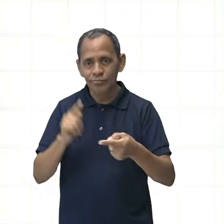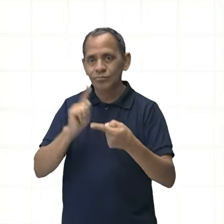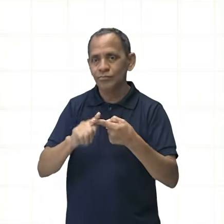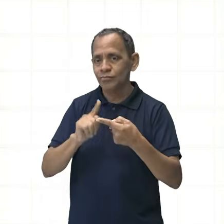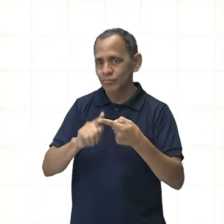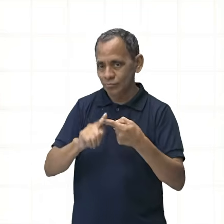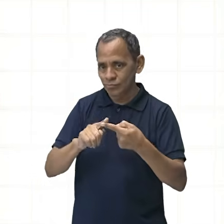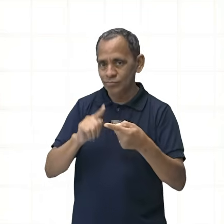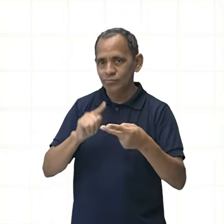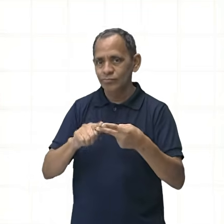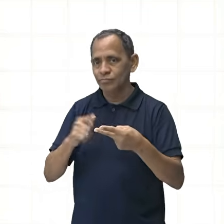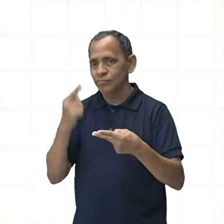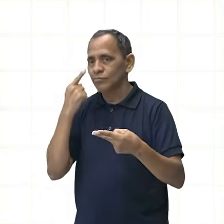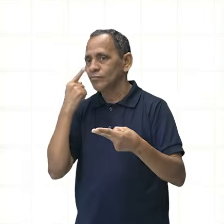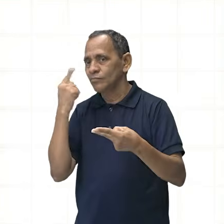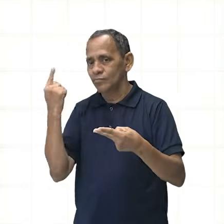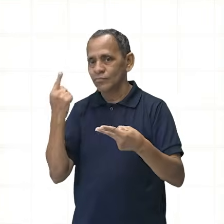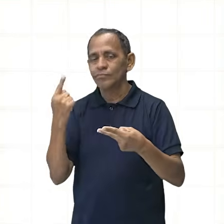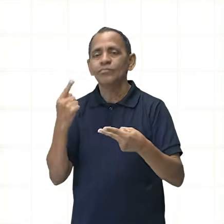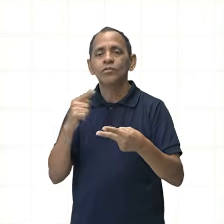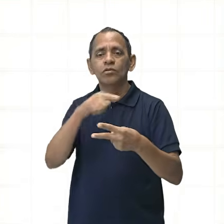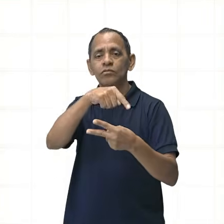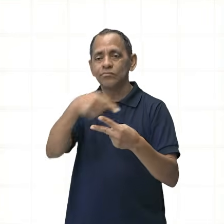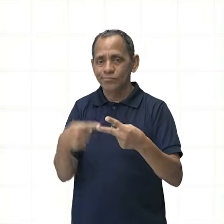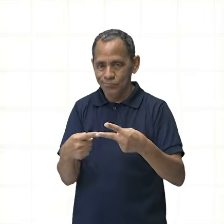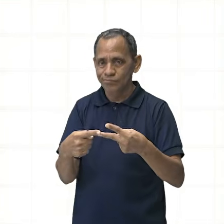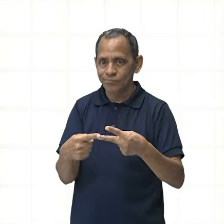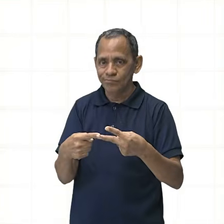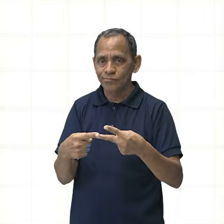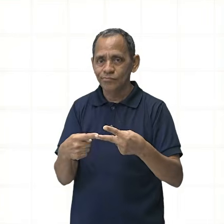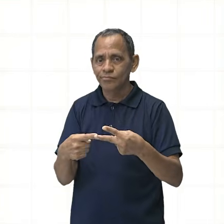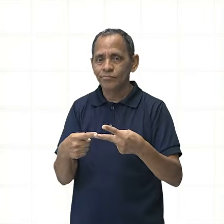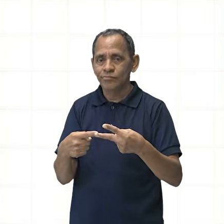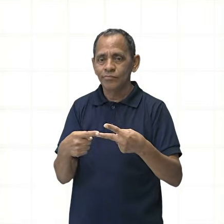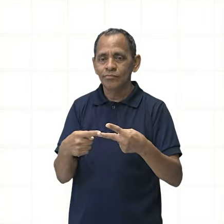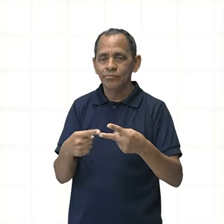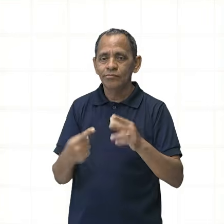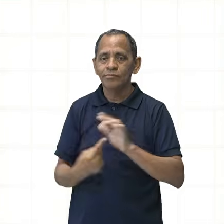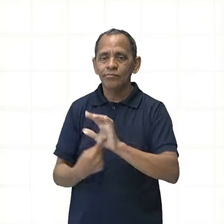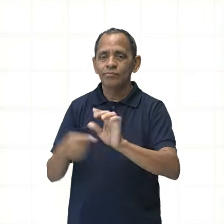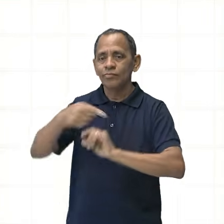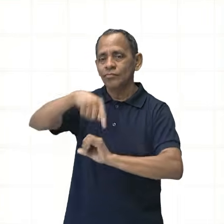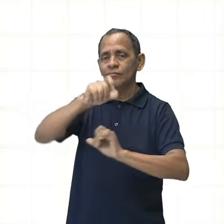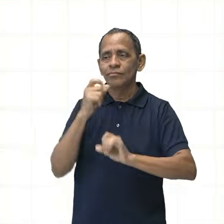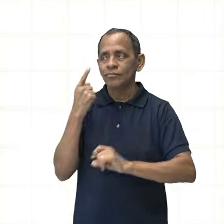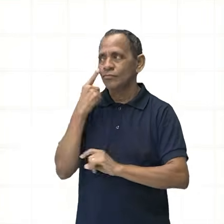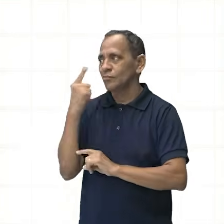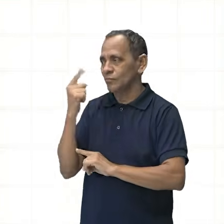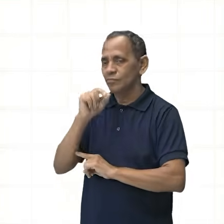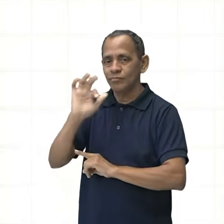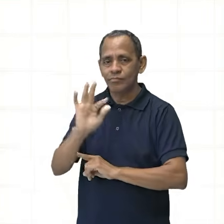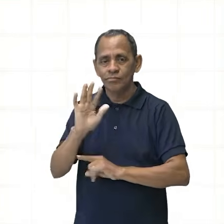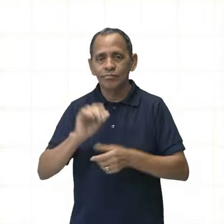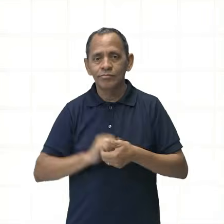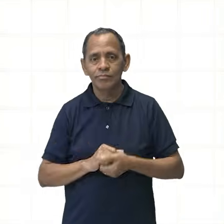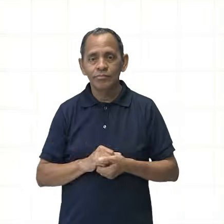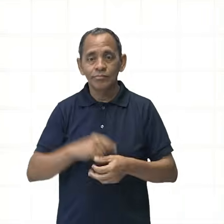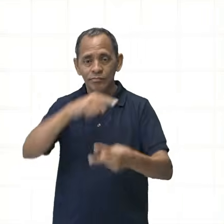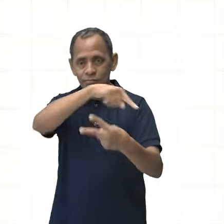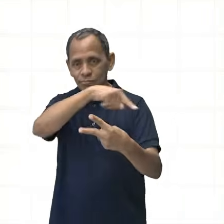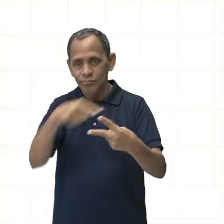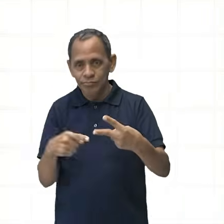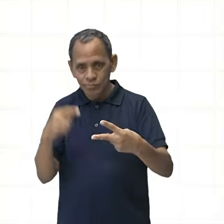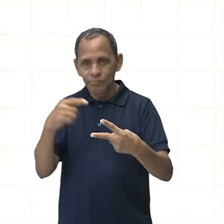realidade pelos quais os russos estão vivenciando, certo? Autores famosos dessa época incluem